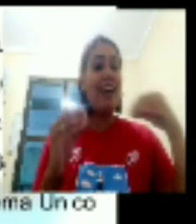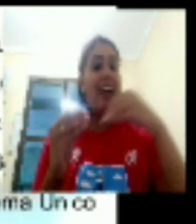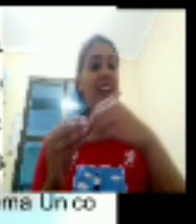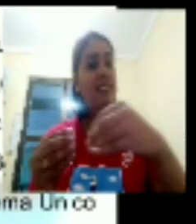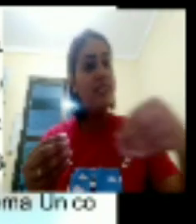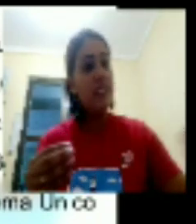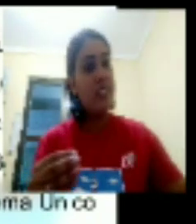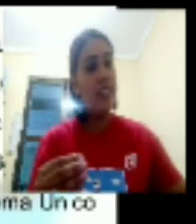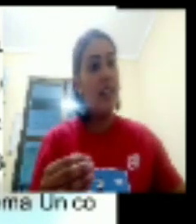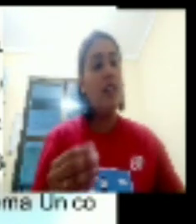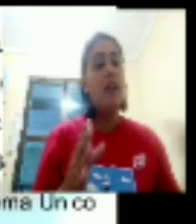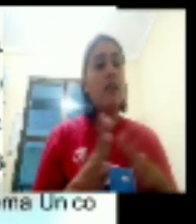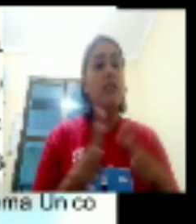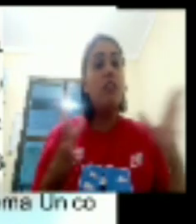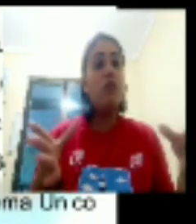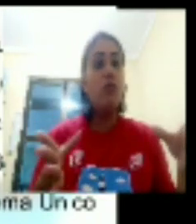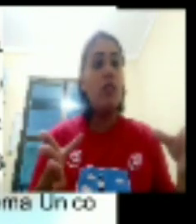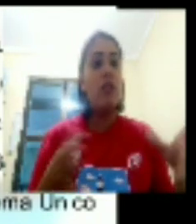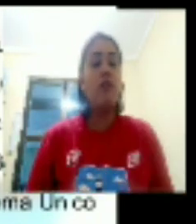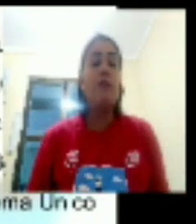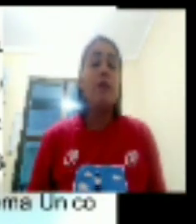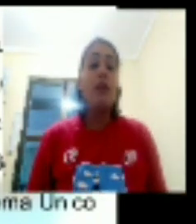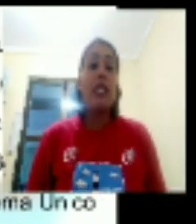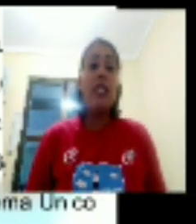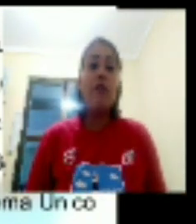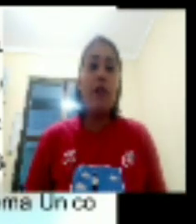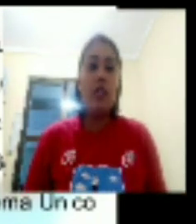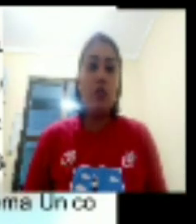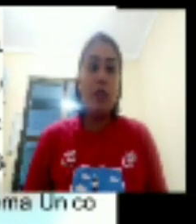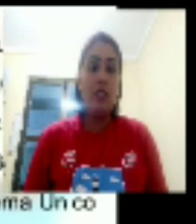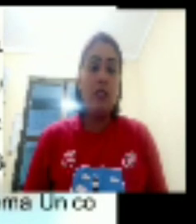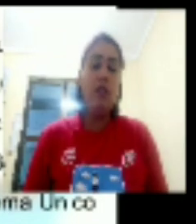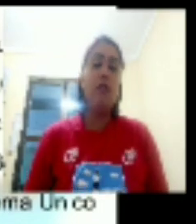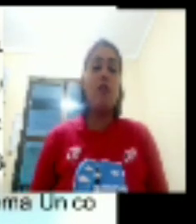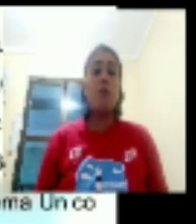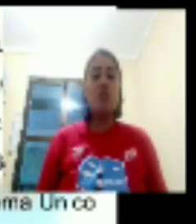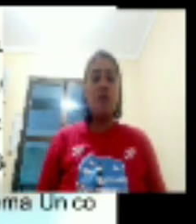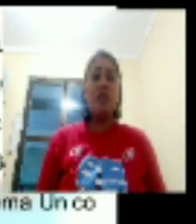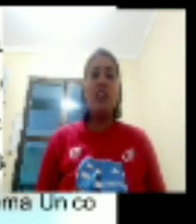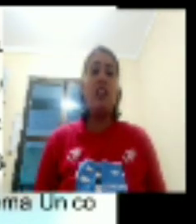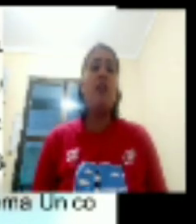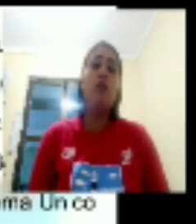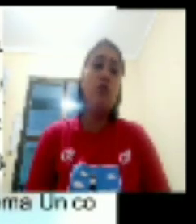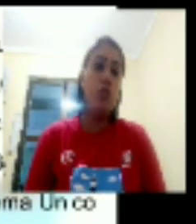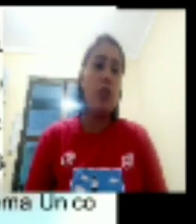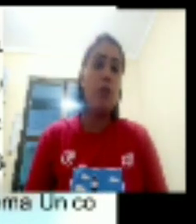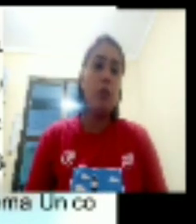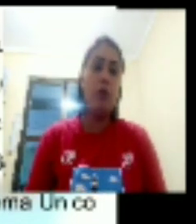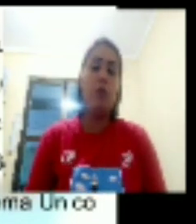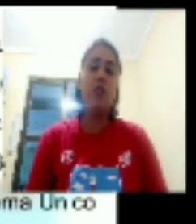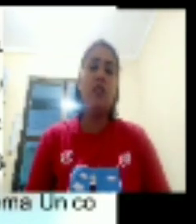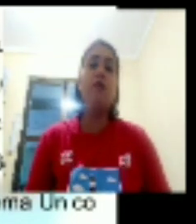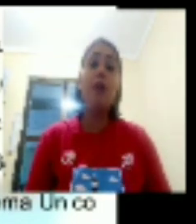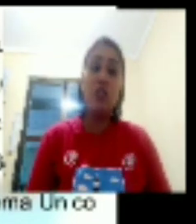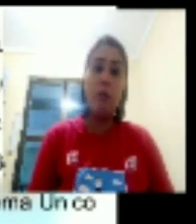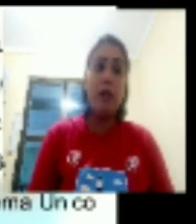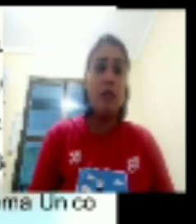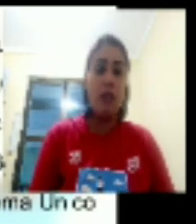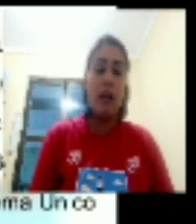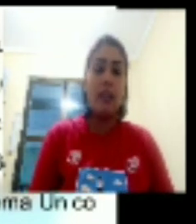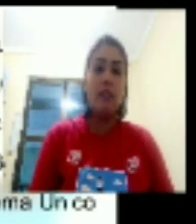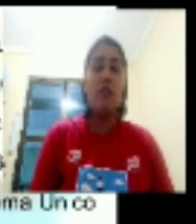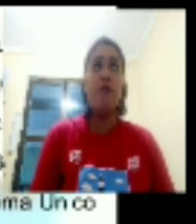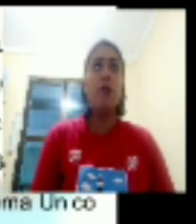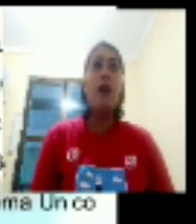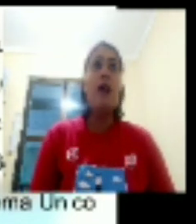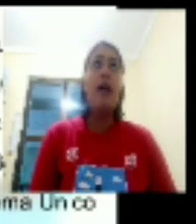me dá garantia de tudo isso. Infelizmente, como eu já falei, o SUS tem muito ponto positivo, mas também